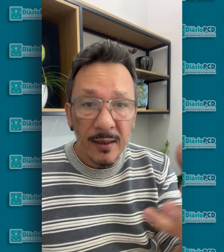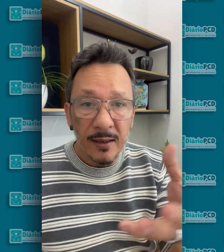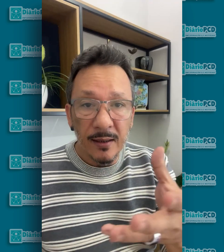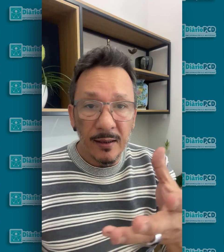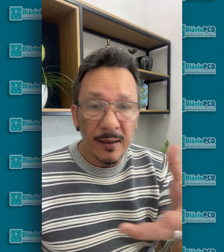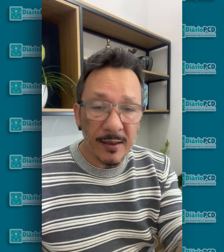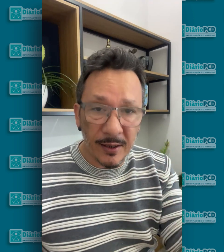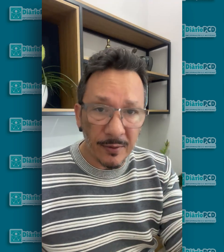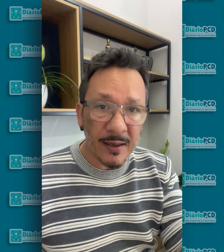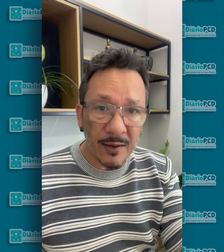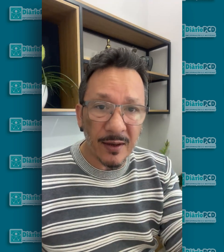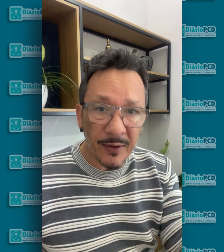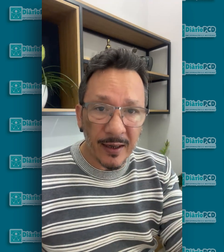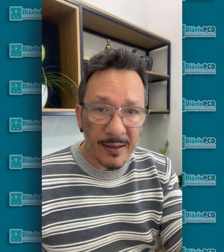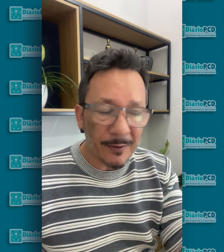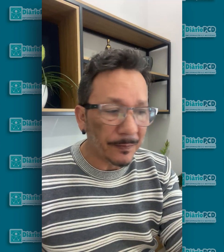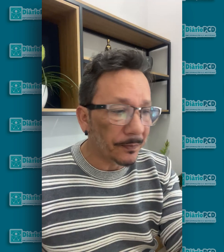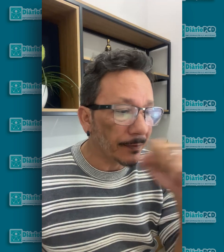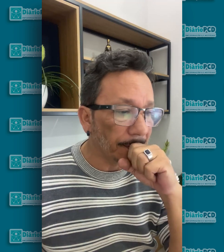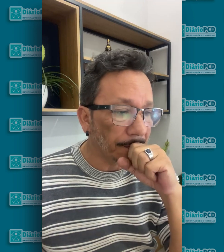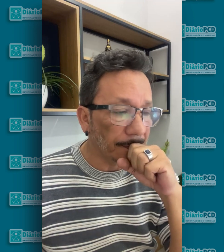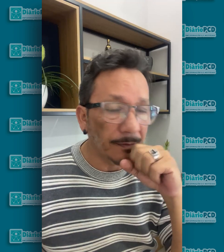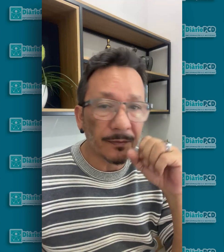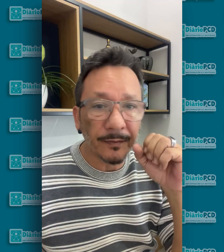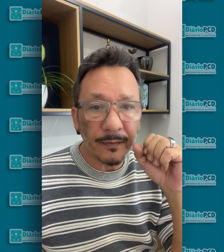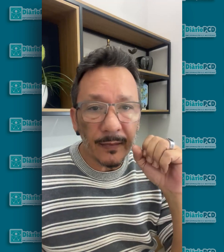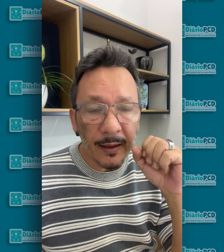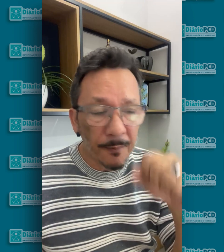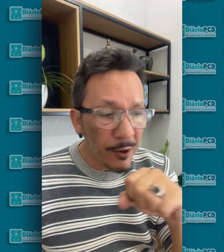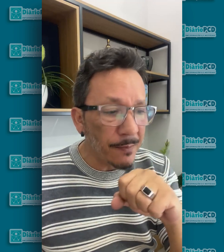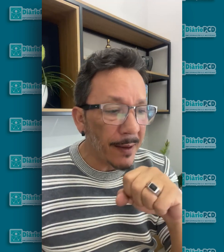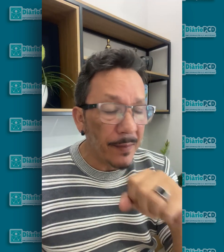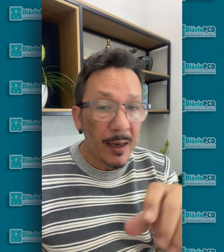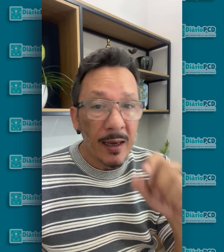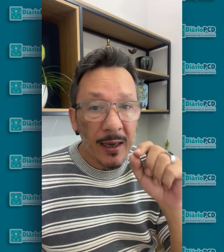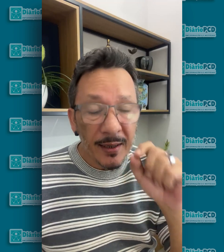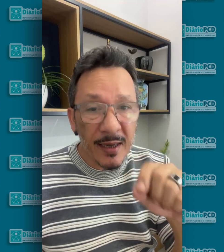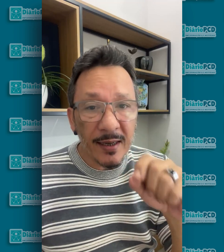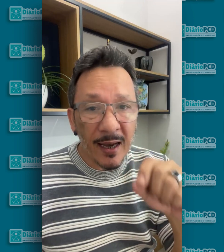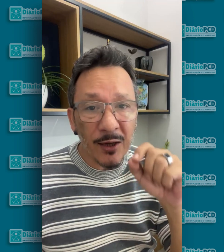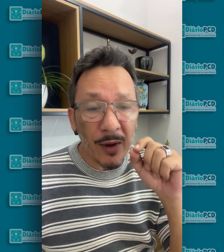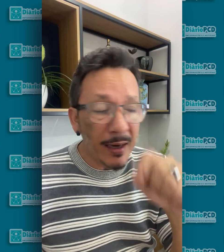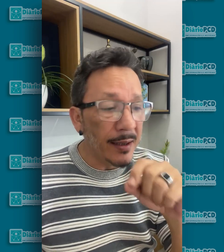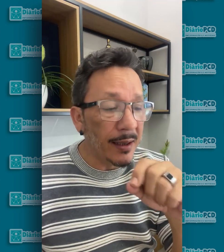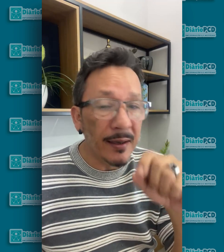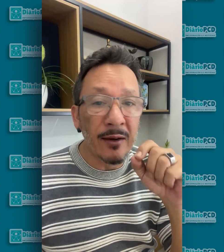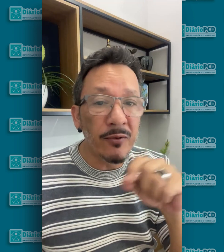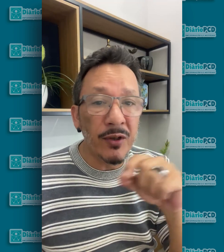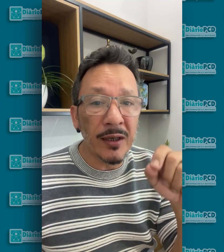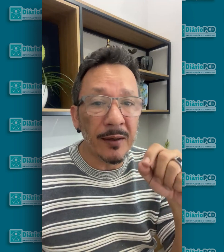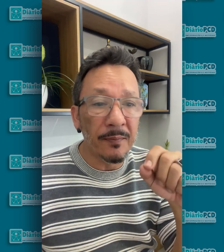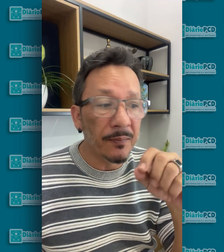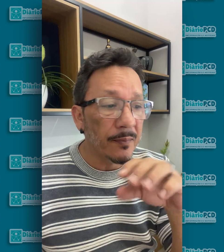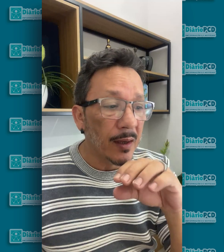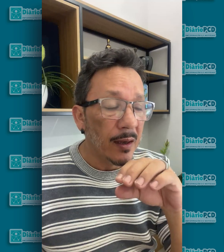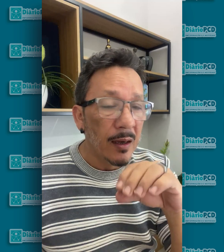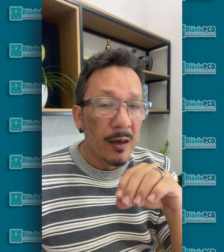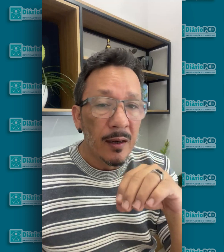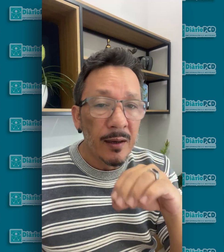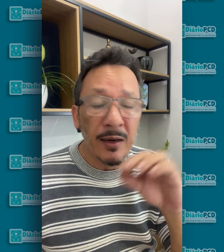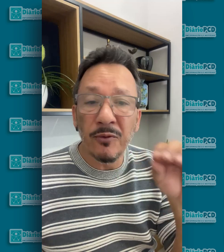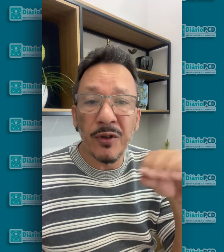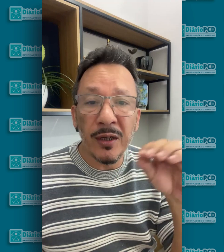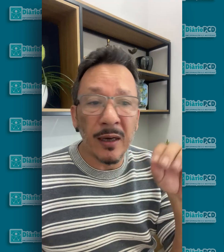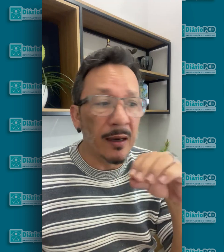filiais em 5 estados da federação. Pois bem, nesse caso a ANIA não tinha